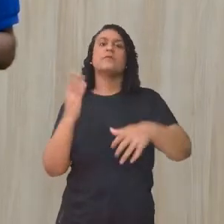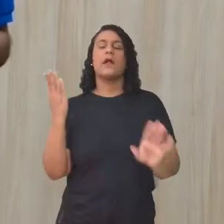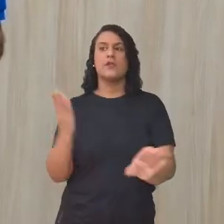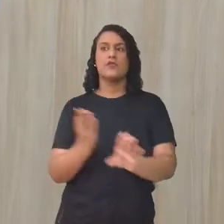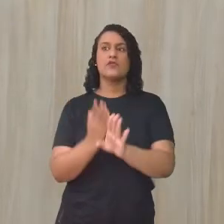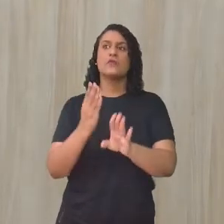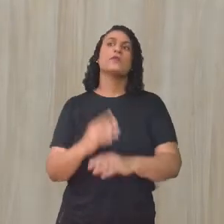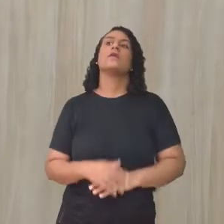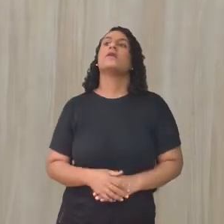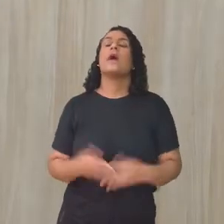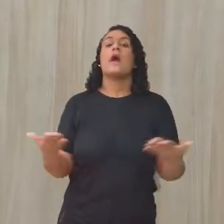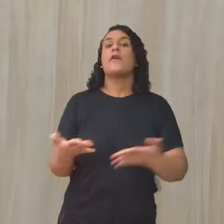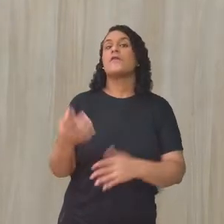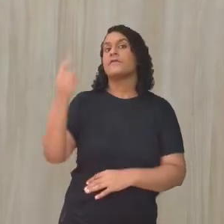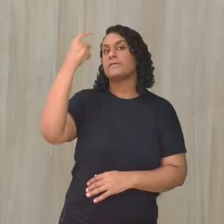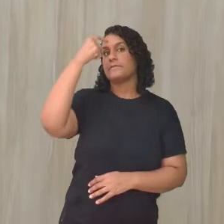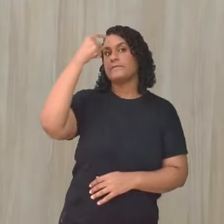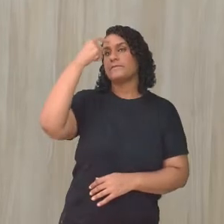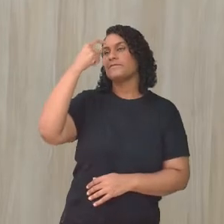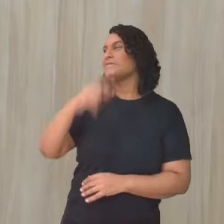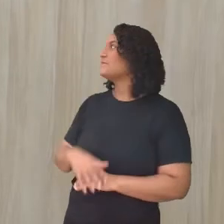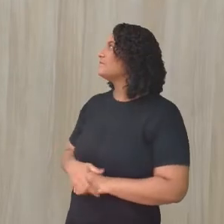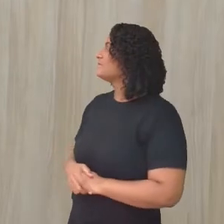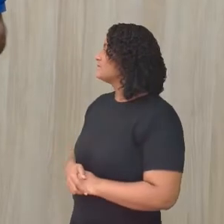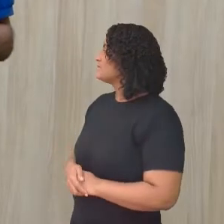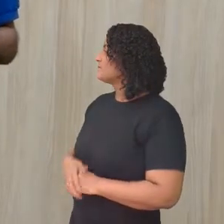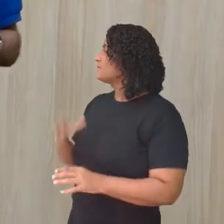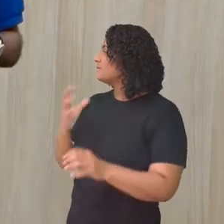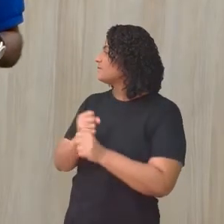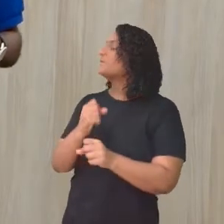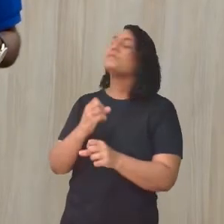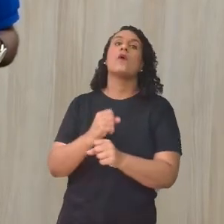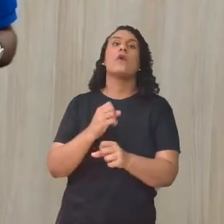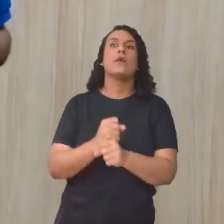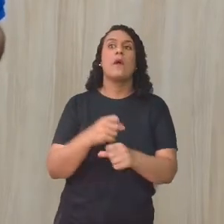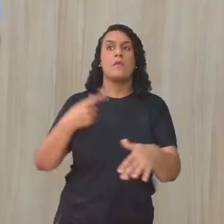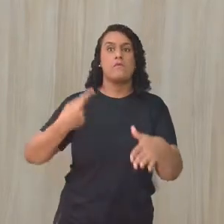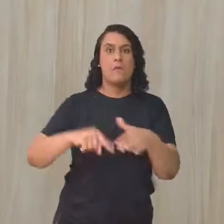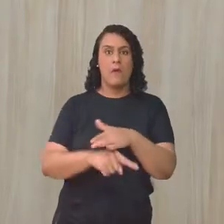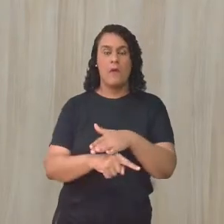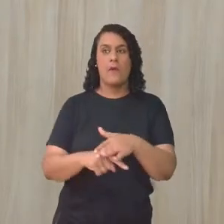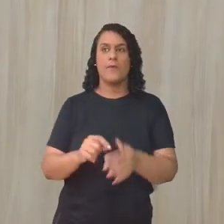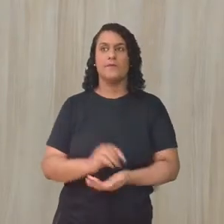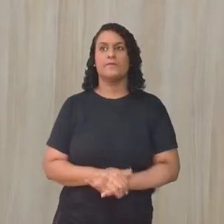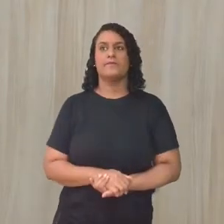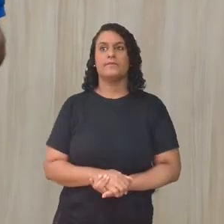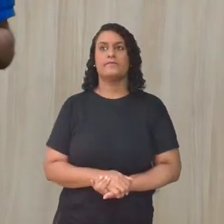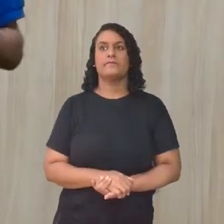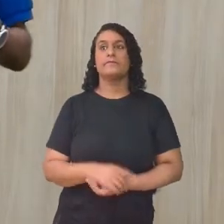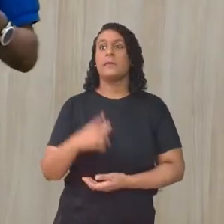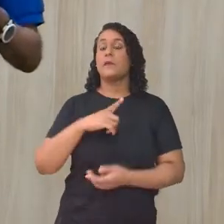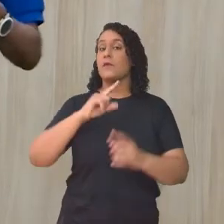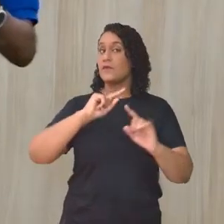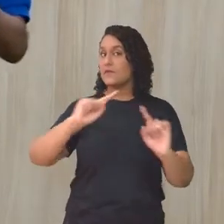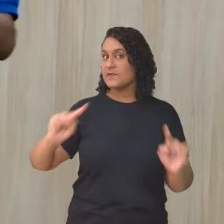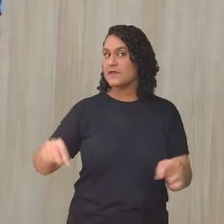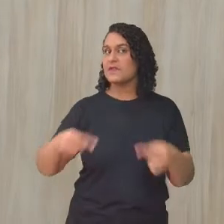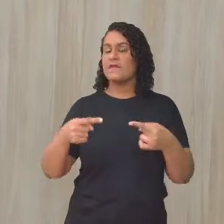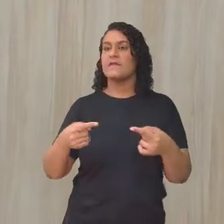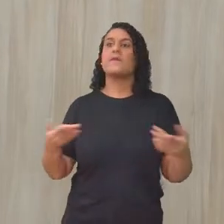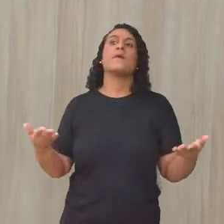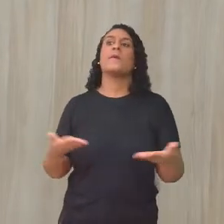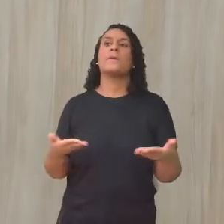o pensamento dele, ó, nos cálculos mais avançados. Deixa eu passar aqui. Que tem um desafio que a gente vai fazer aqui para vocês,